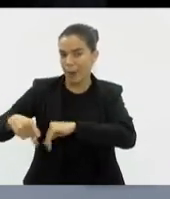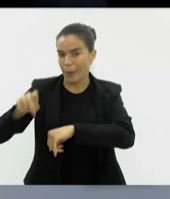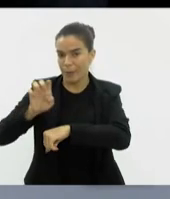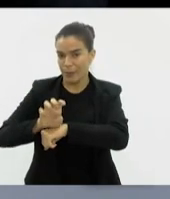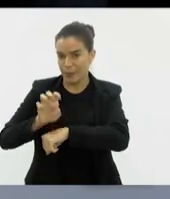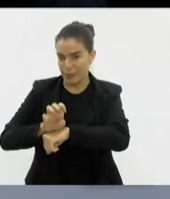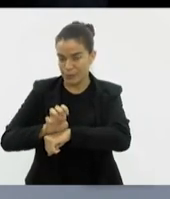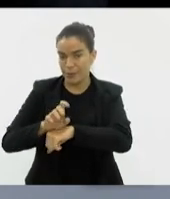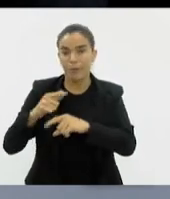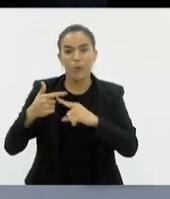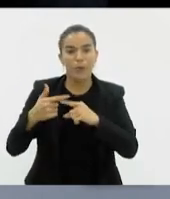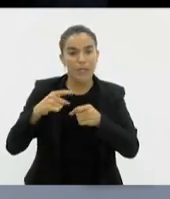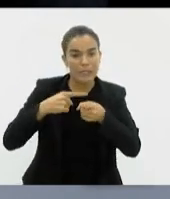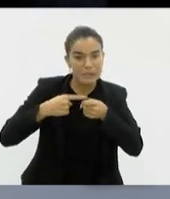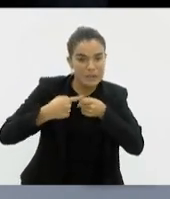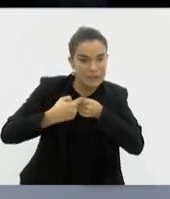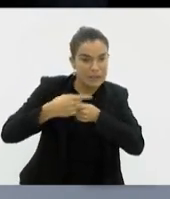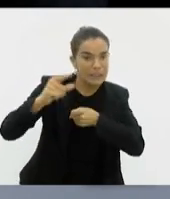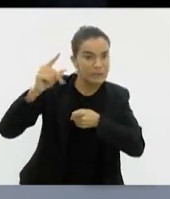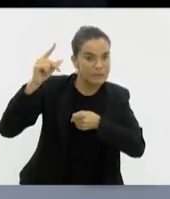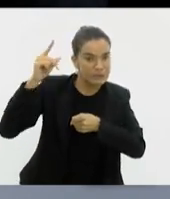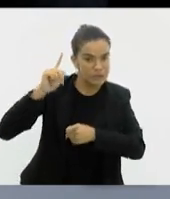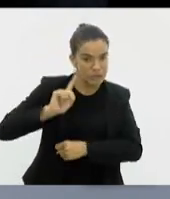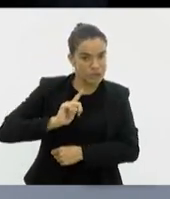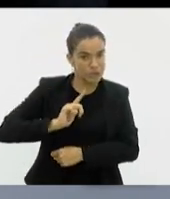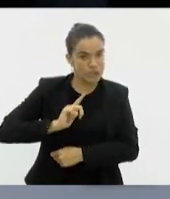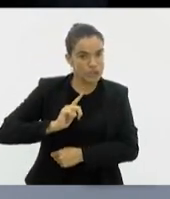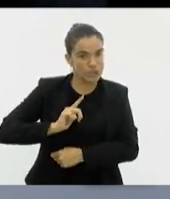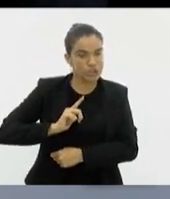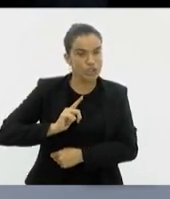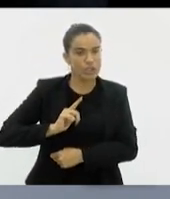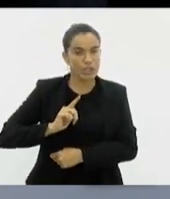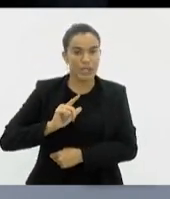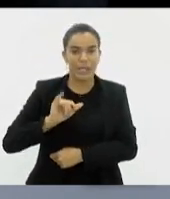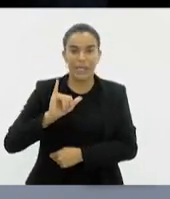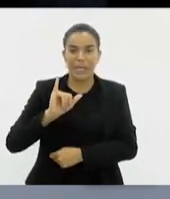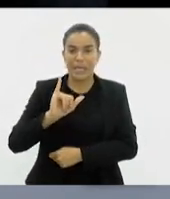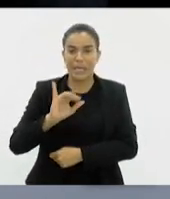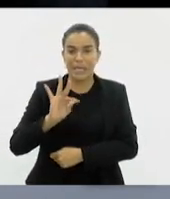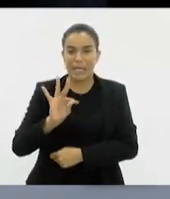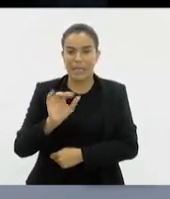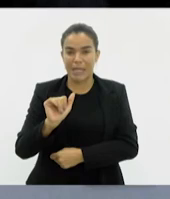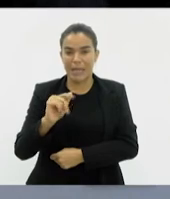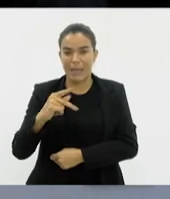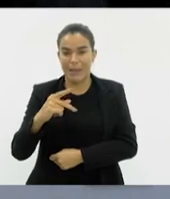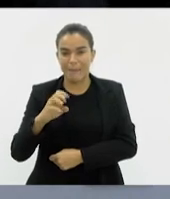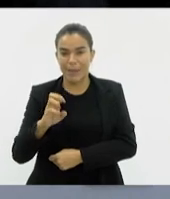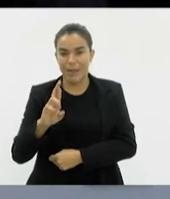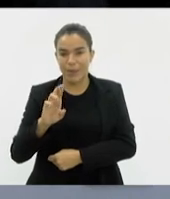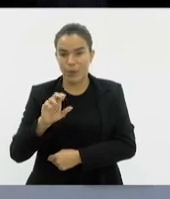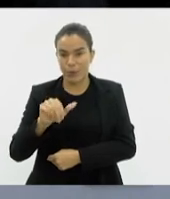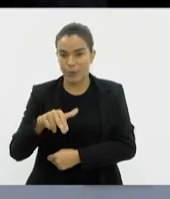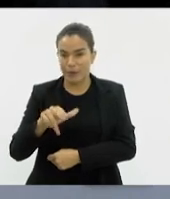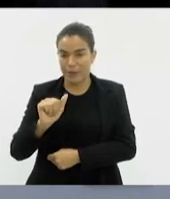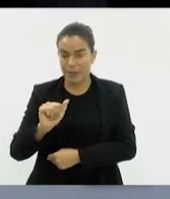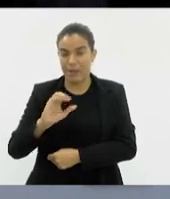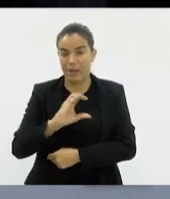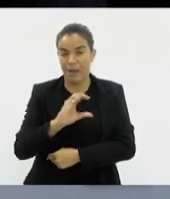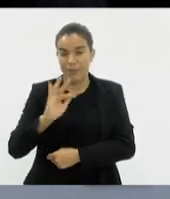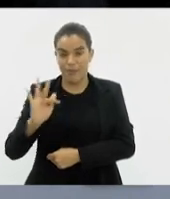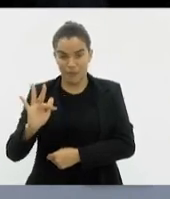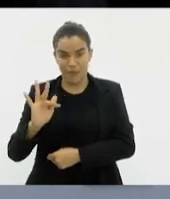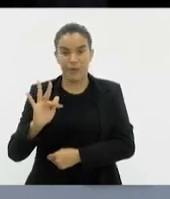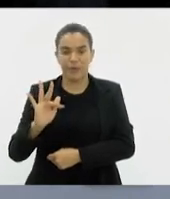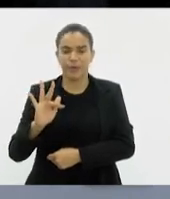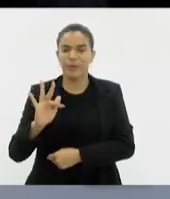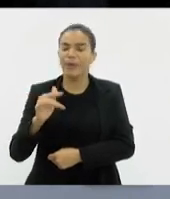no interior já tinha a época, não sei se está operando hoje, Itaperuna, Campos, Cabo Frio, e ainda